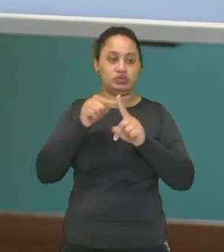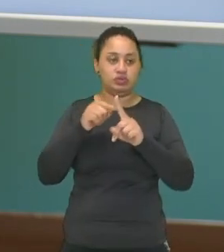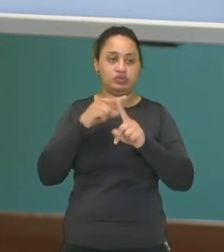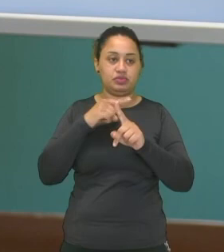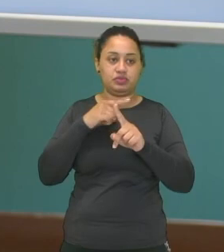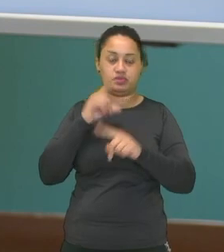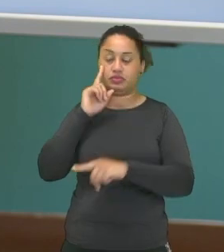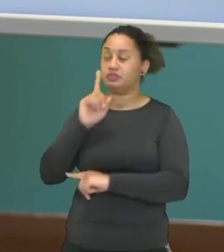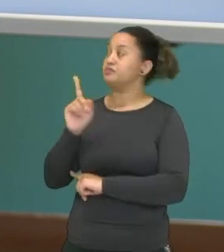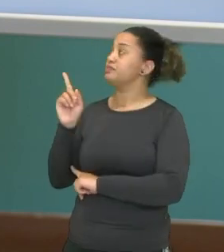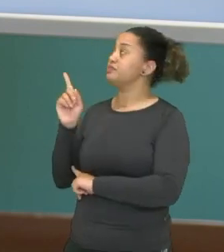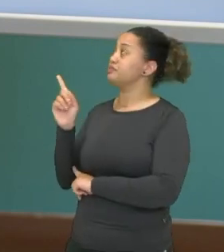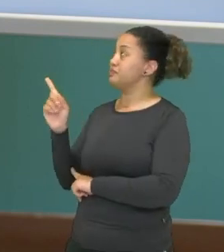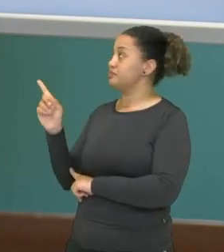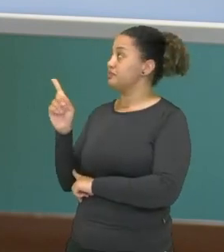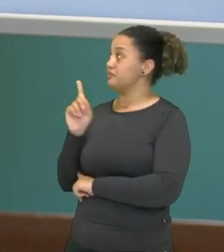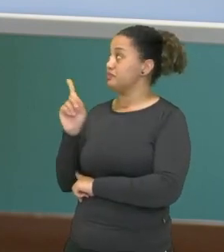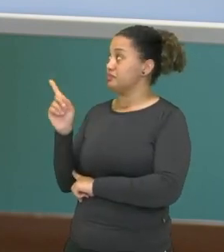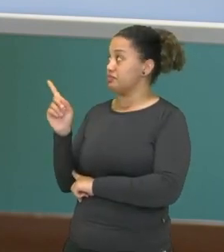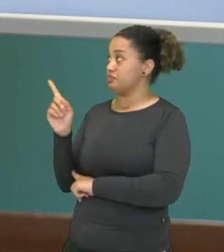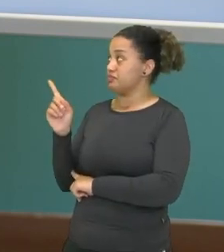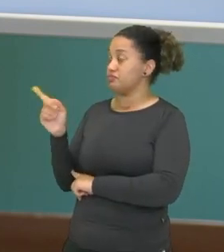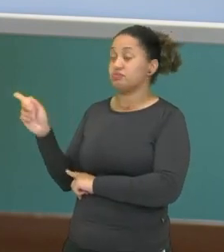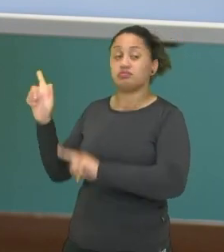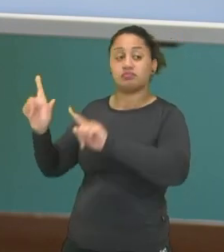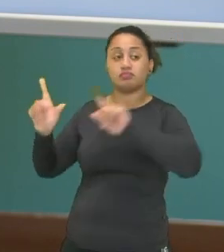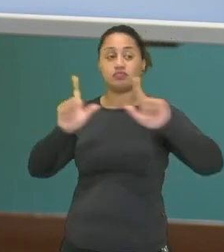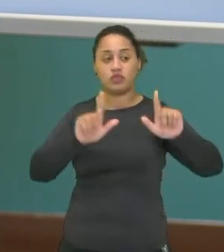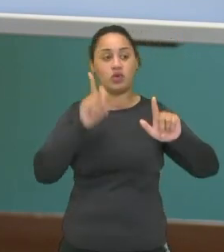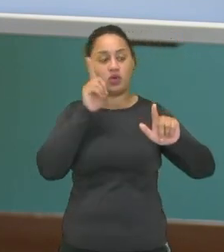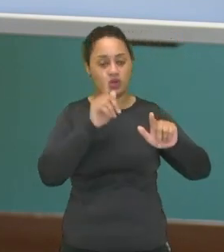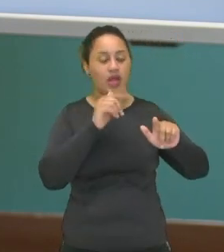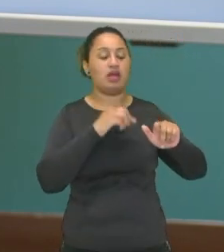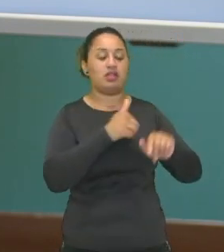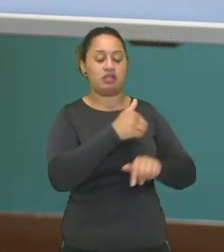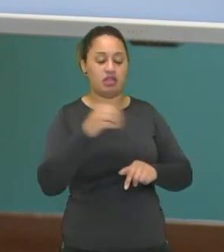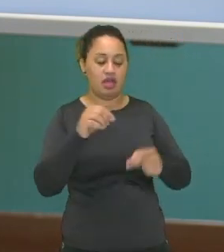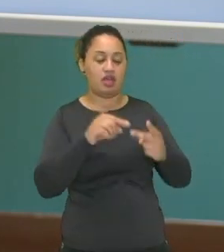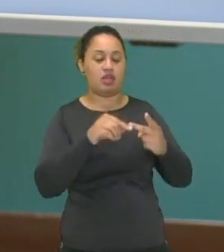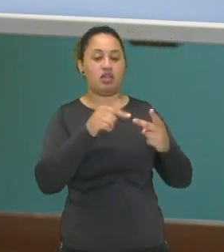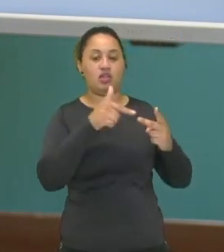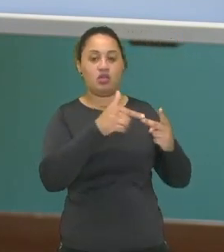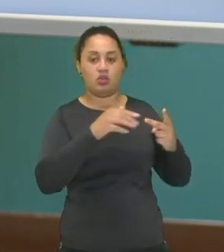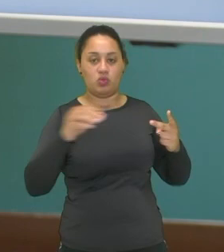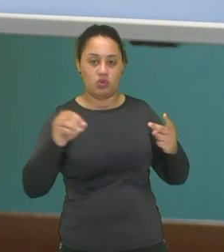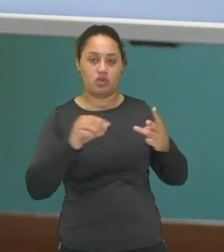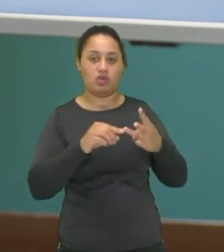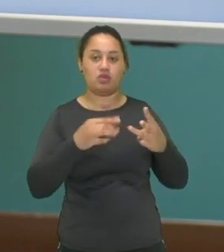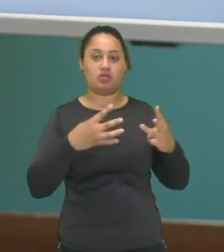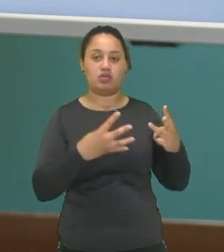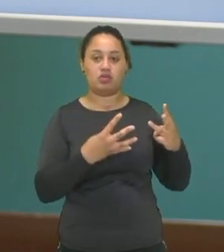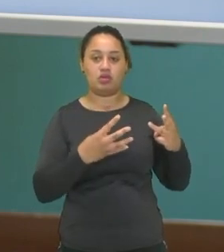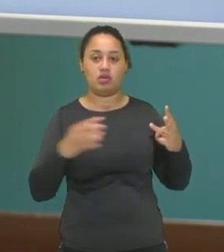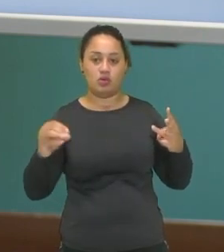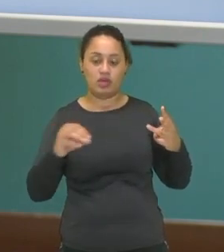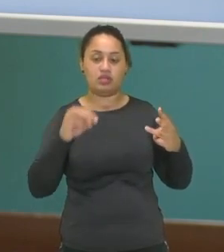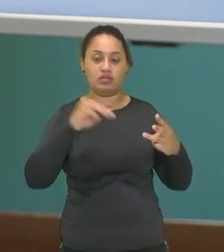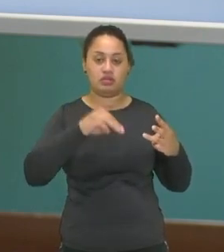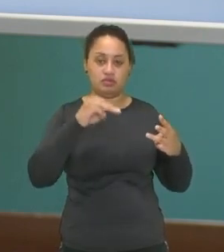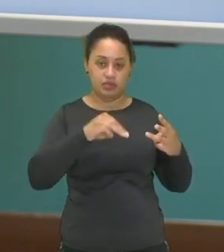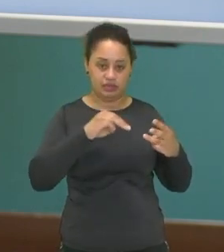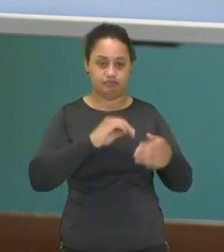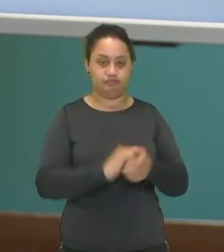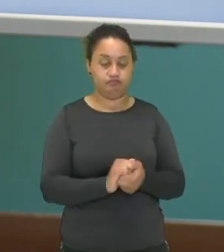ela acontece nas provas de 100, 200 e 400 metros rasos, e 100 e 110